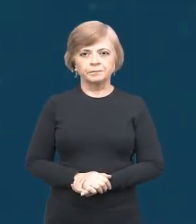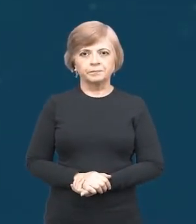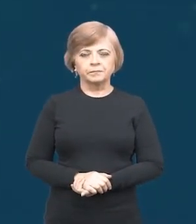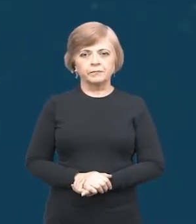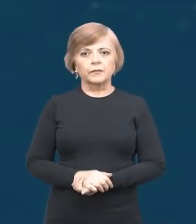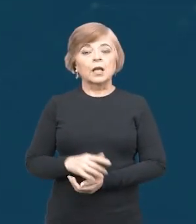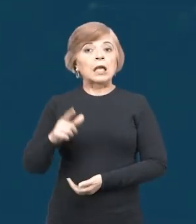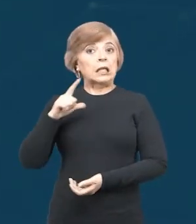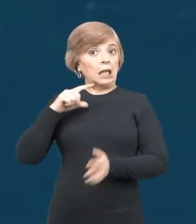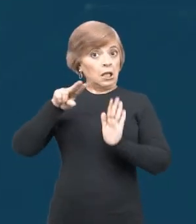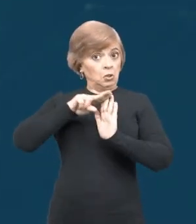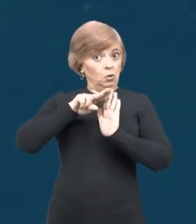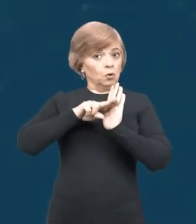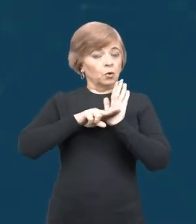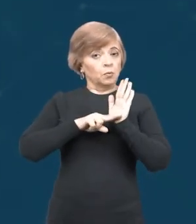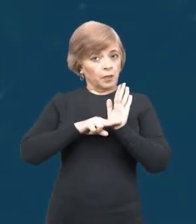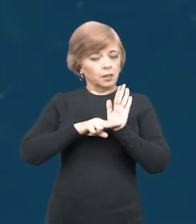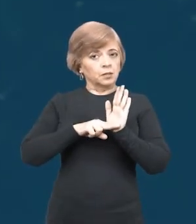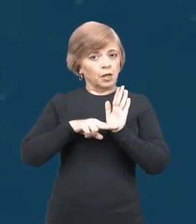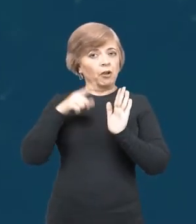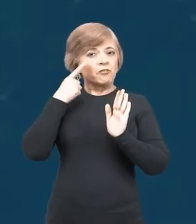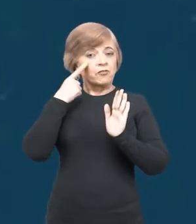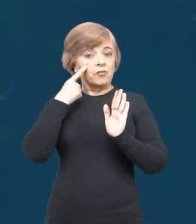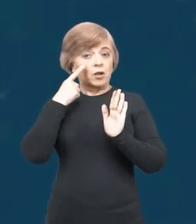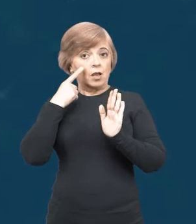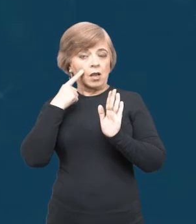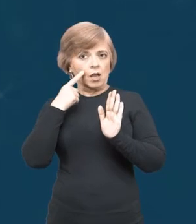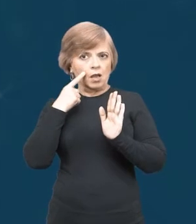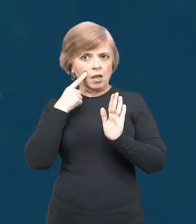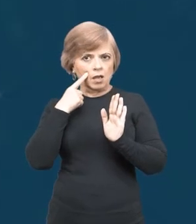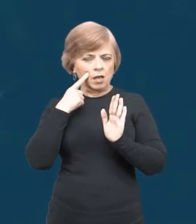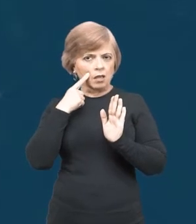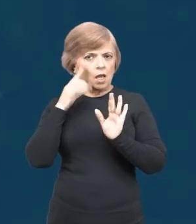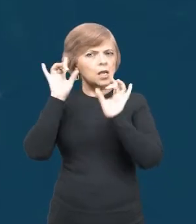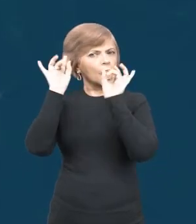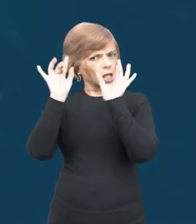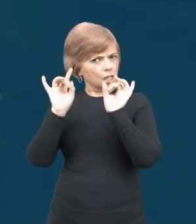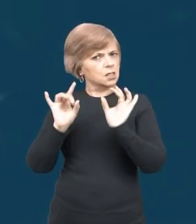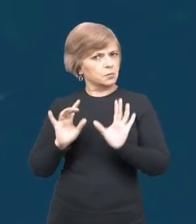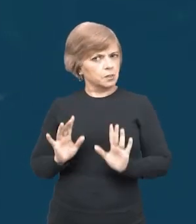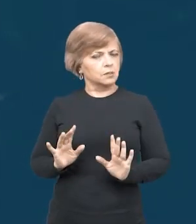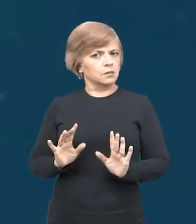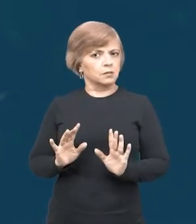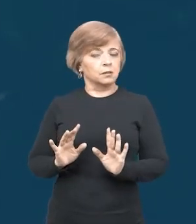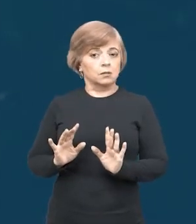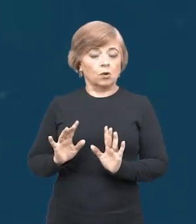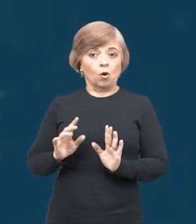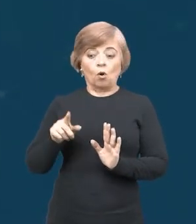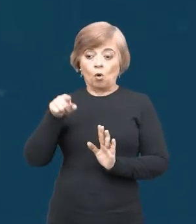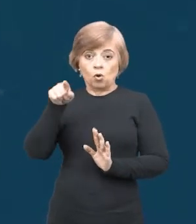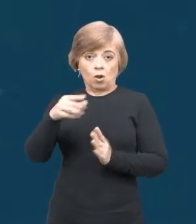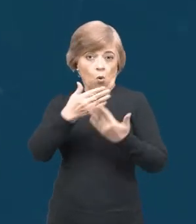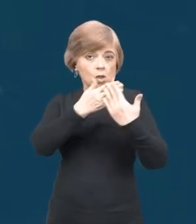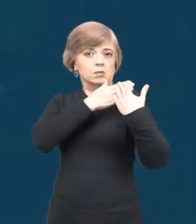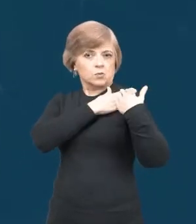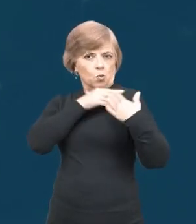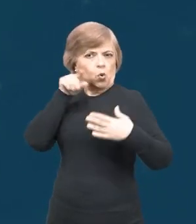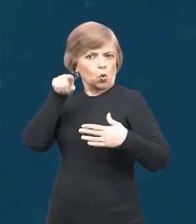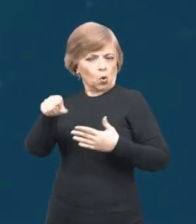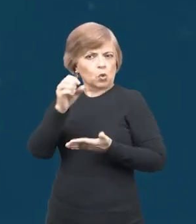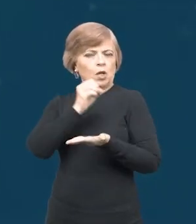Tais normativas prevêem, além disso, de forma excepcional, que o oficial do cartório